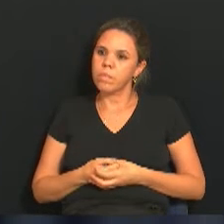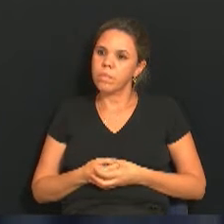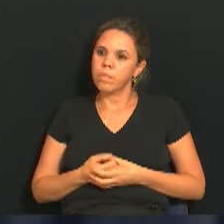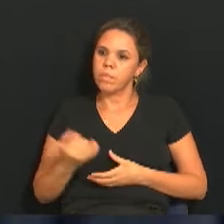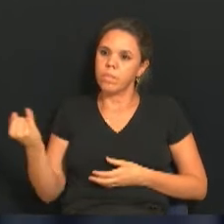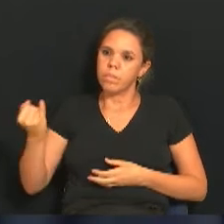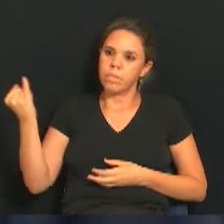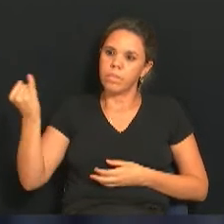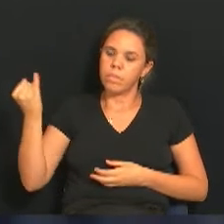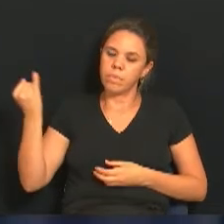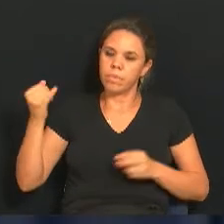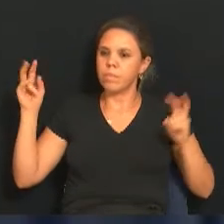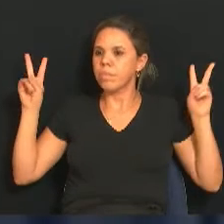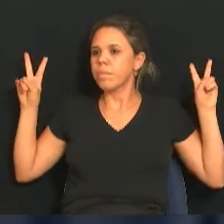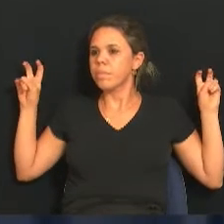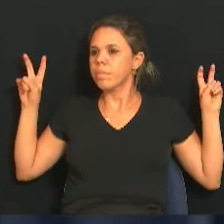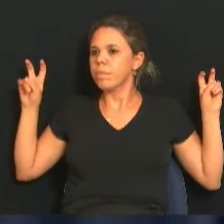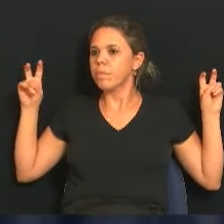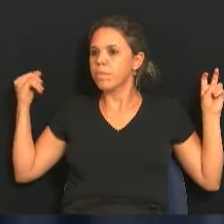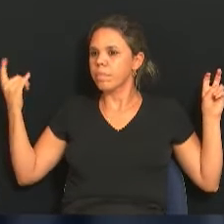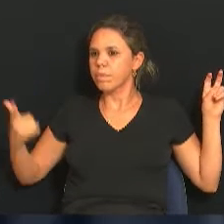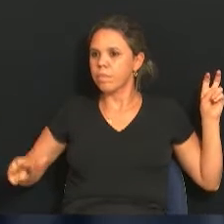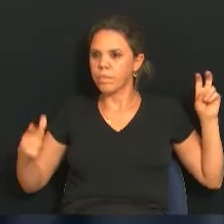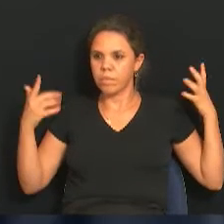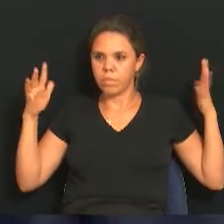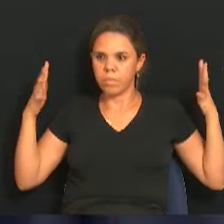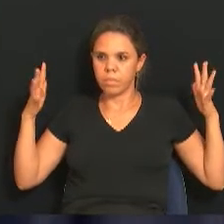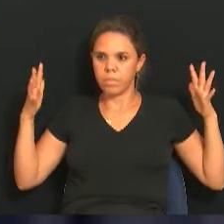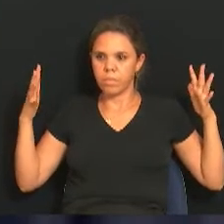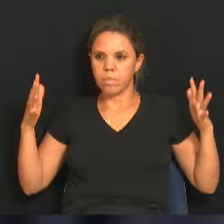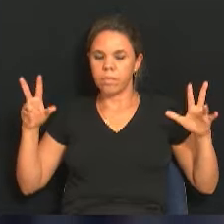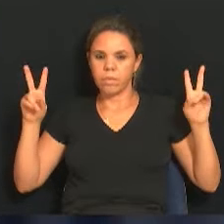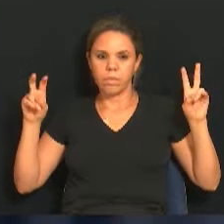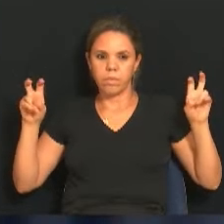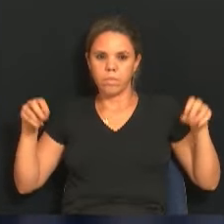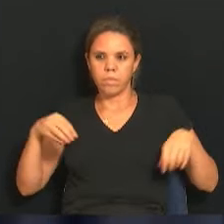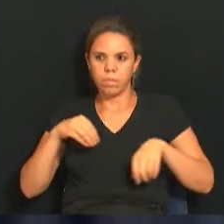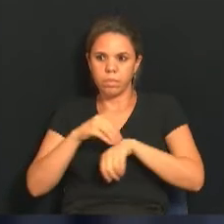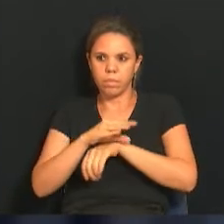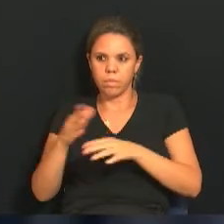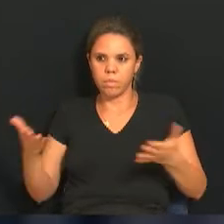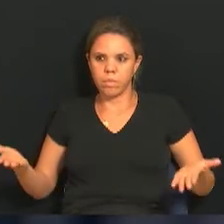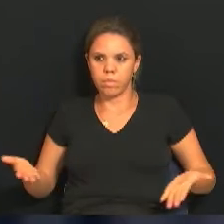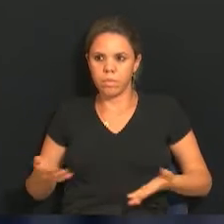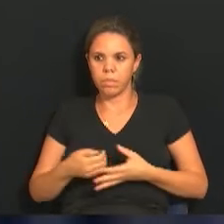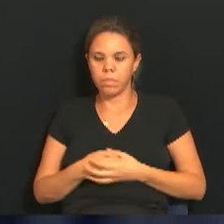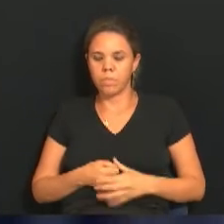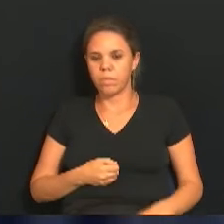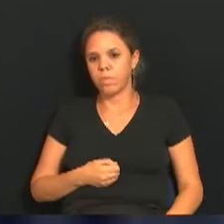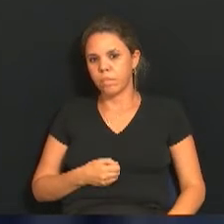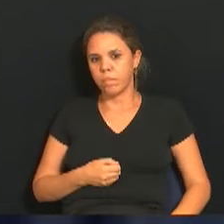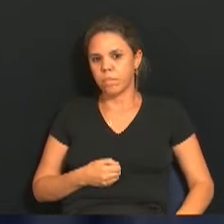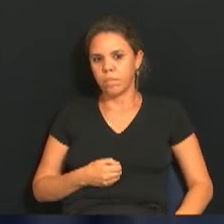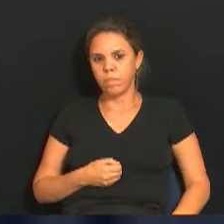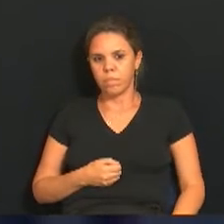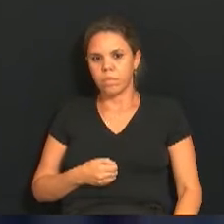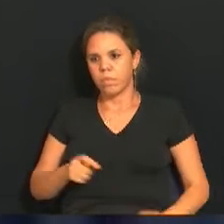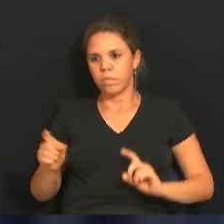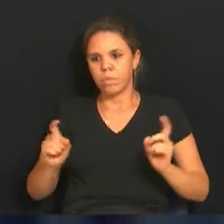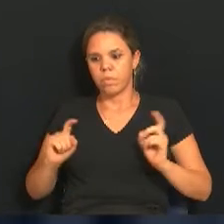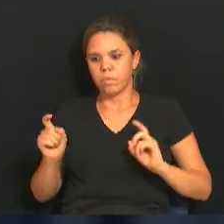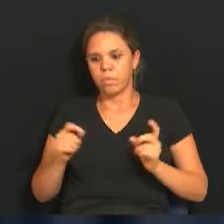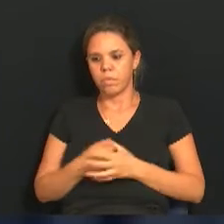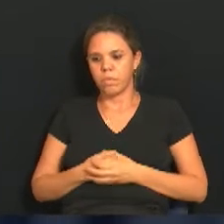importante esse assunto. Mais uma vez, parabéns pela temática que você traz aqui hoje, nesta reunião, e